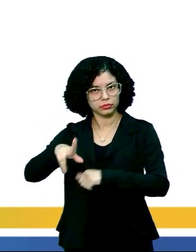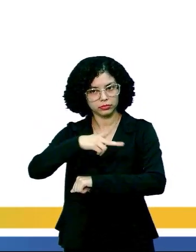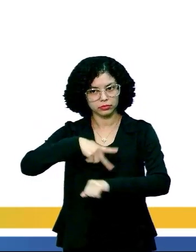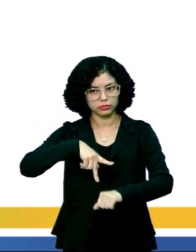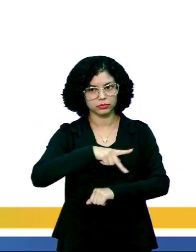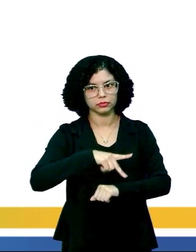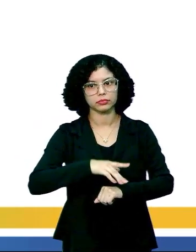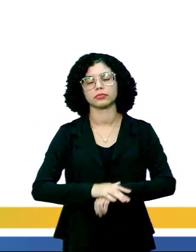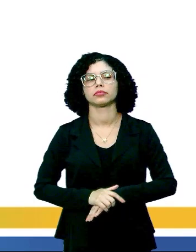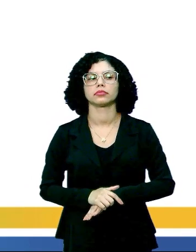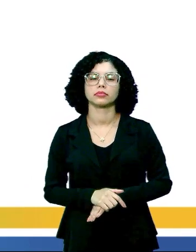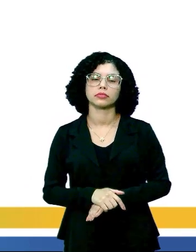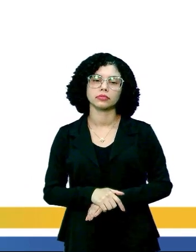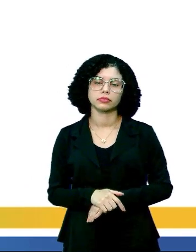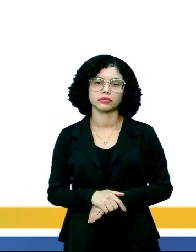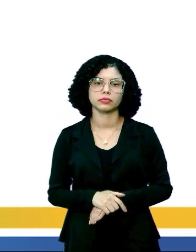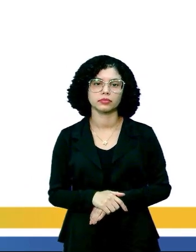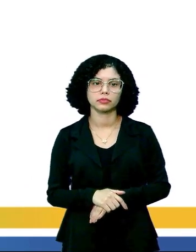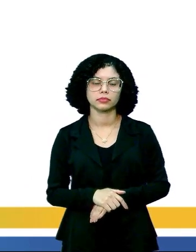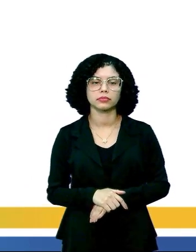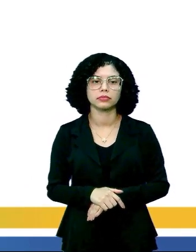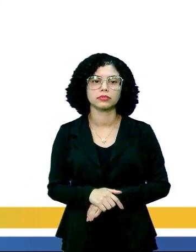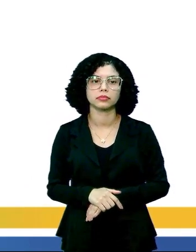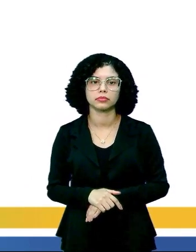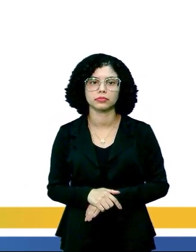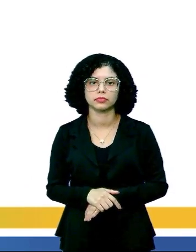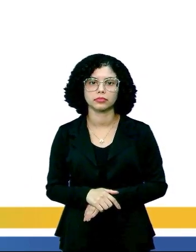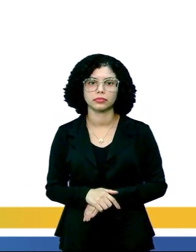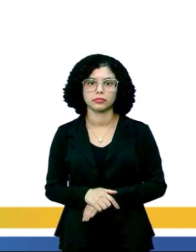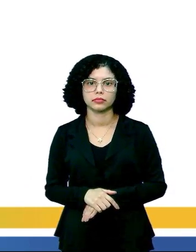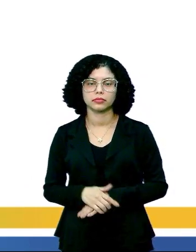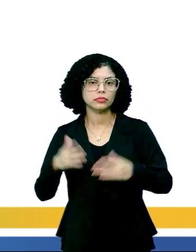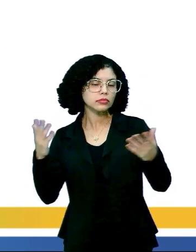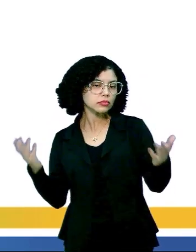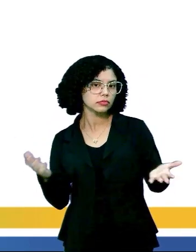e facilita sua movimentação pelo país.